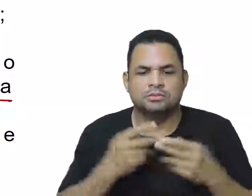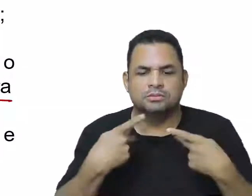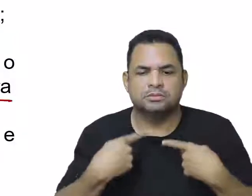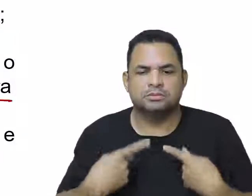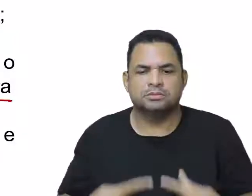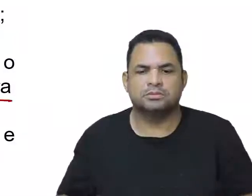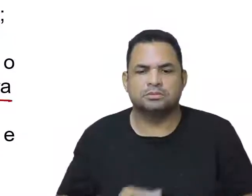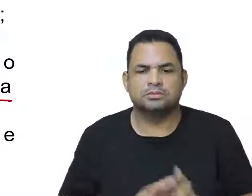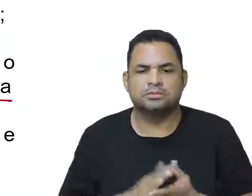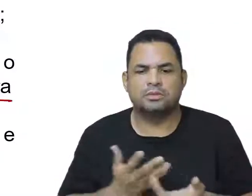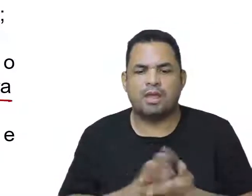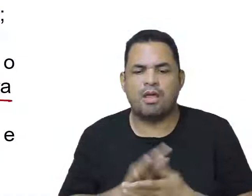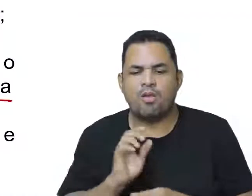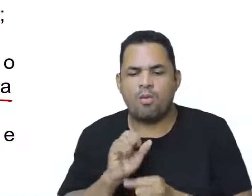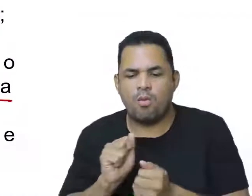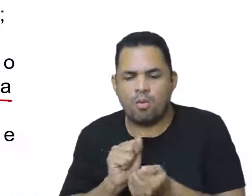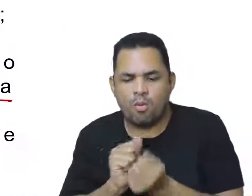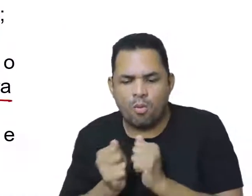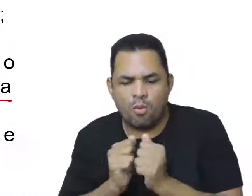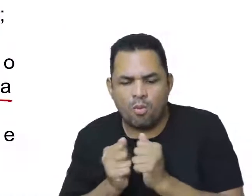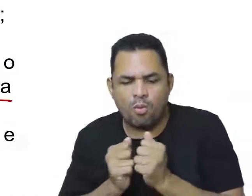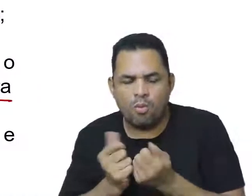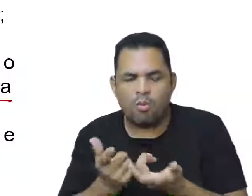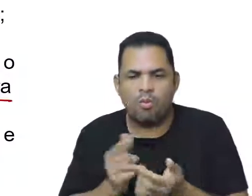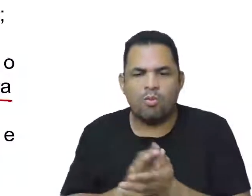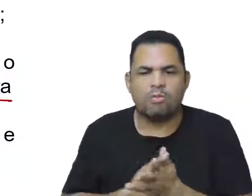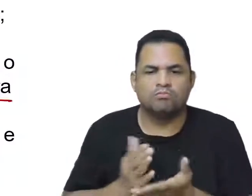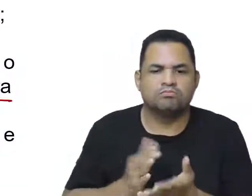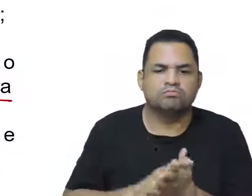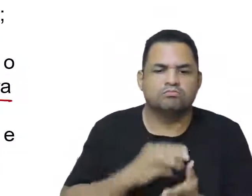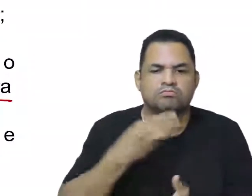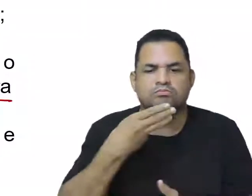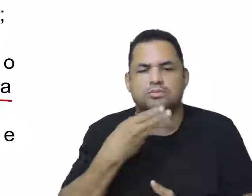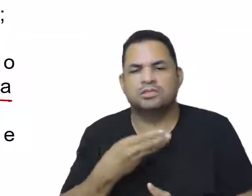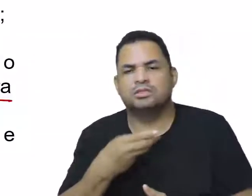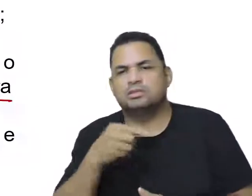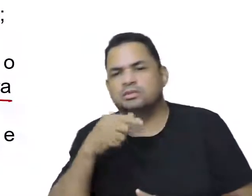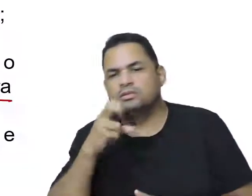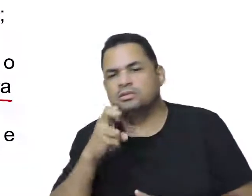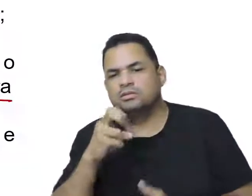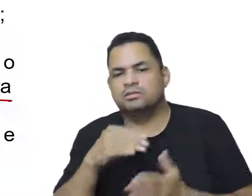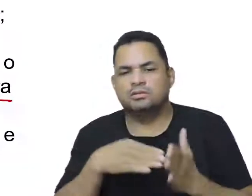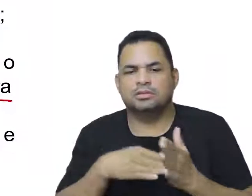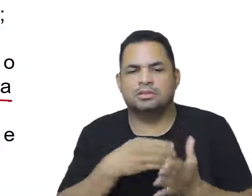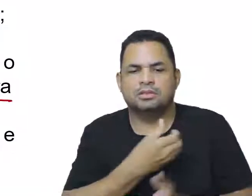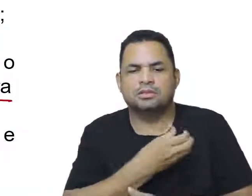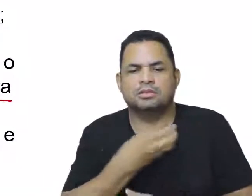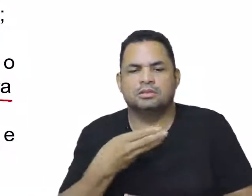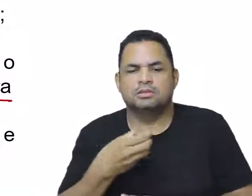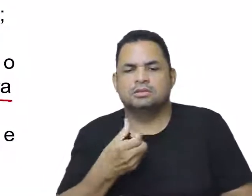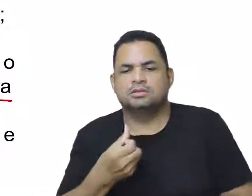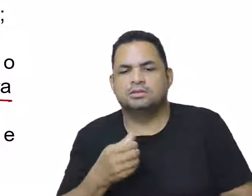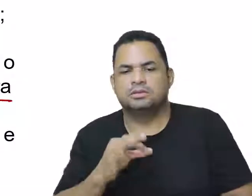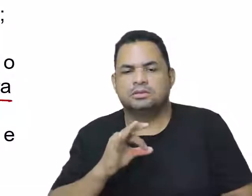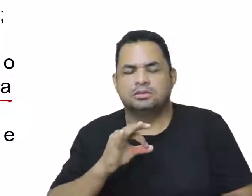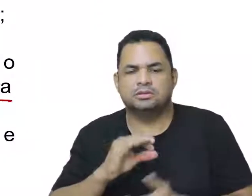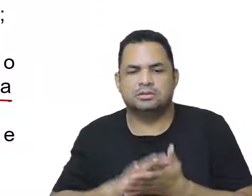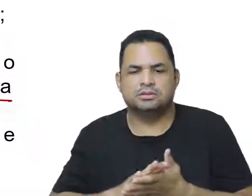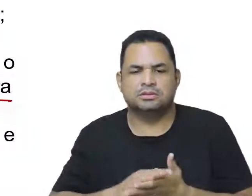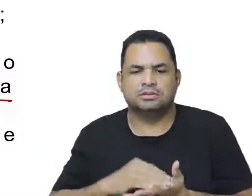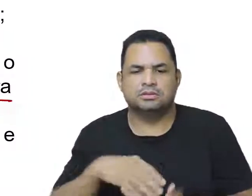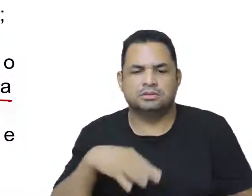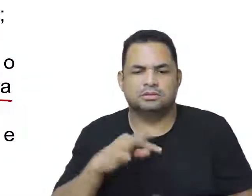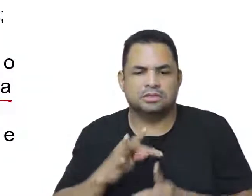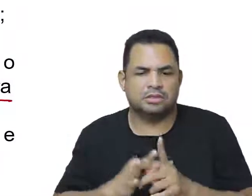fica tentando manter a temperatura em torno dos 35 e 36 graus, que é a temperatura